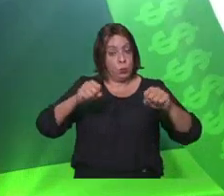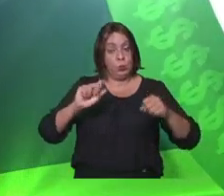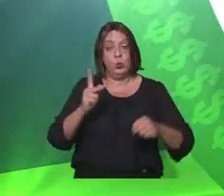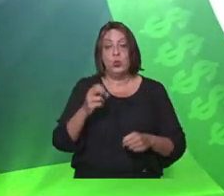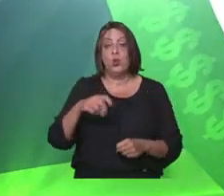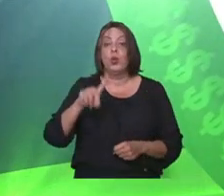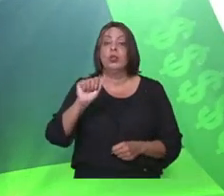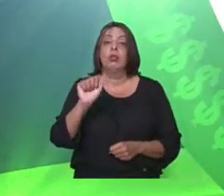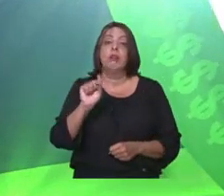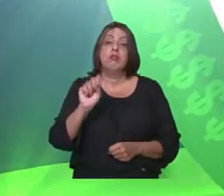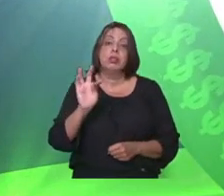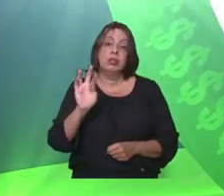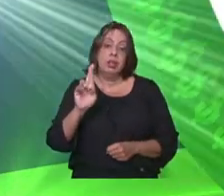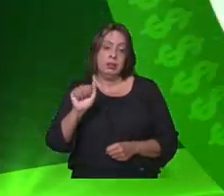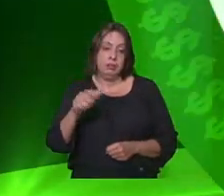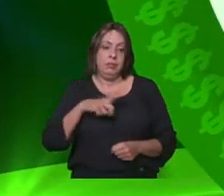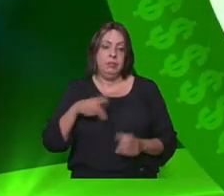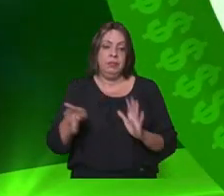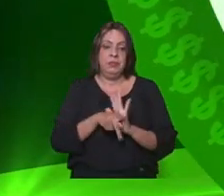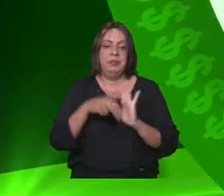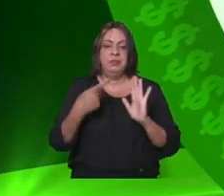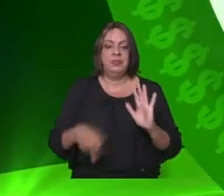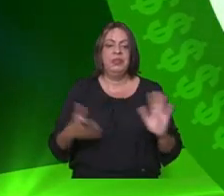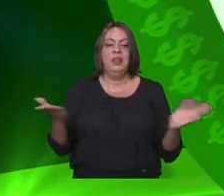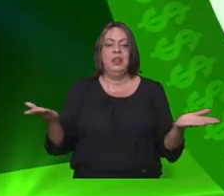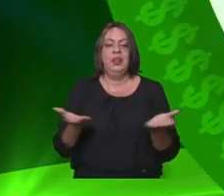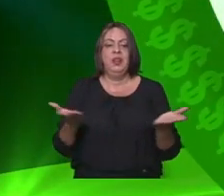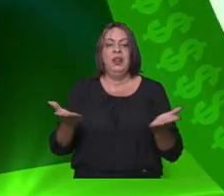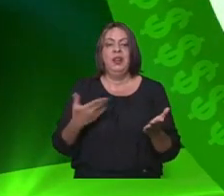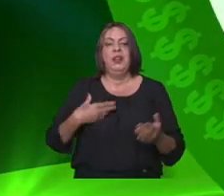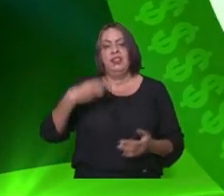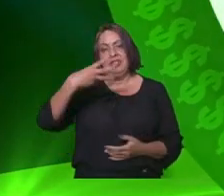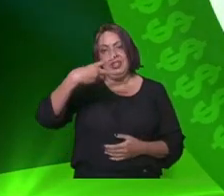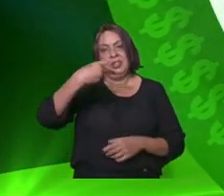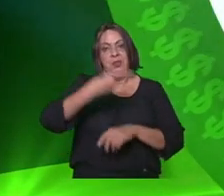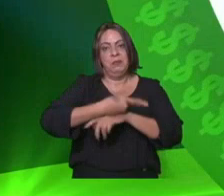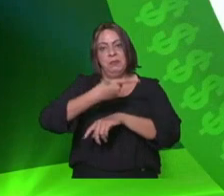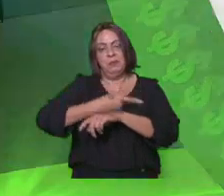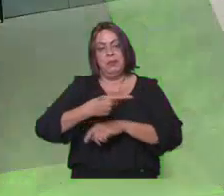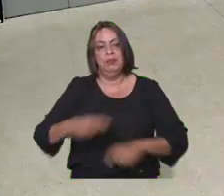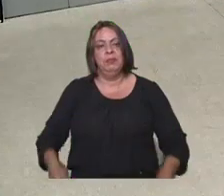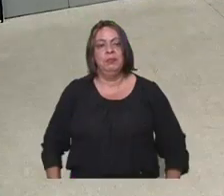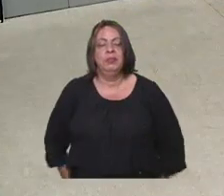Star. Uma moto Honda Star agora no terceiro prêmio.